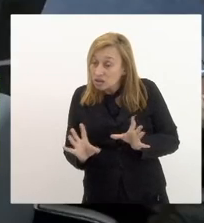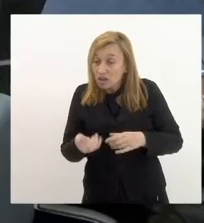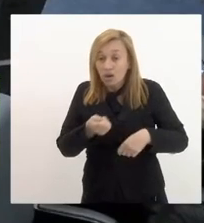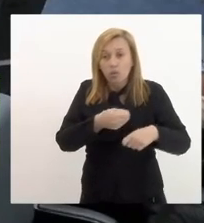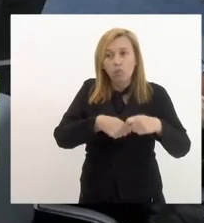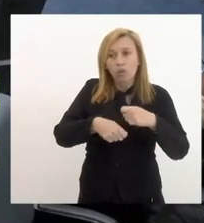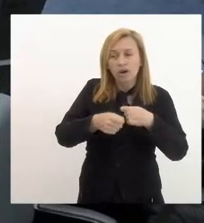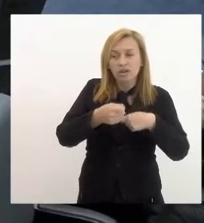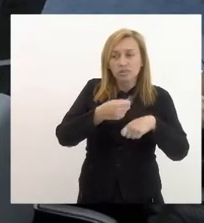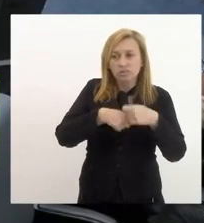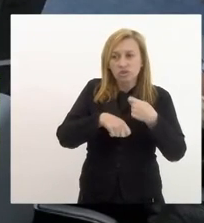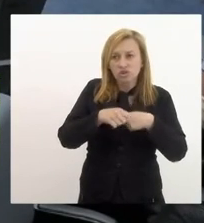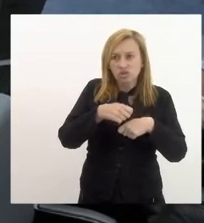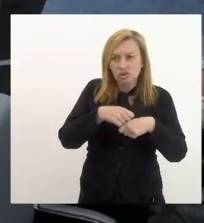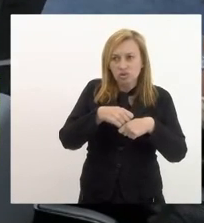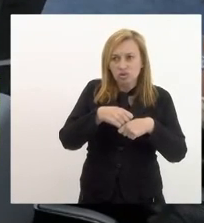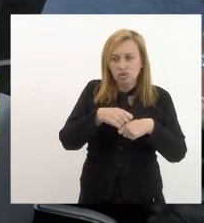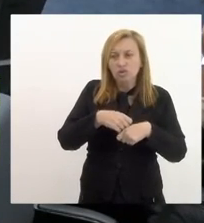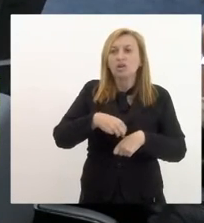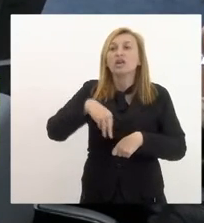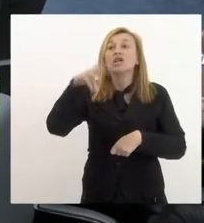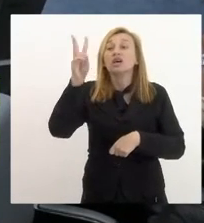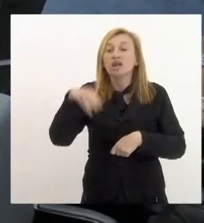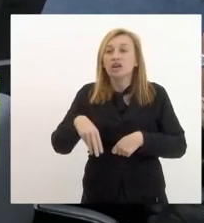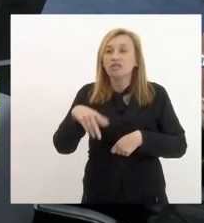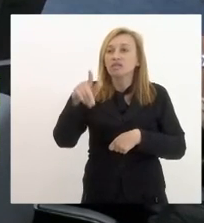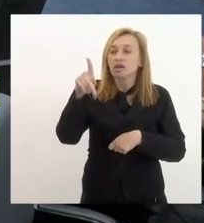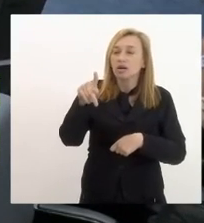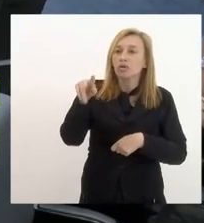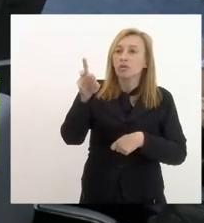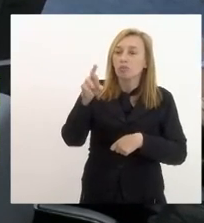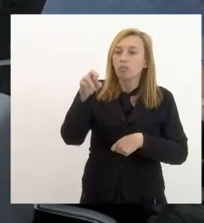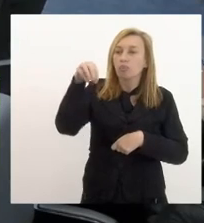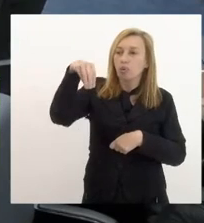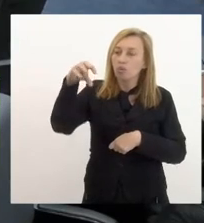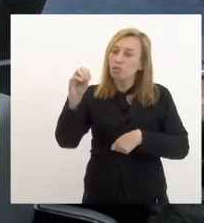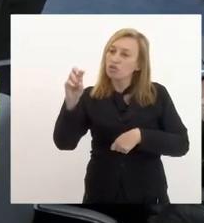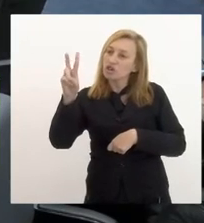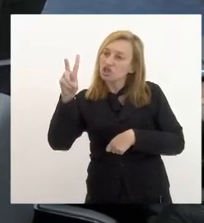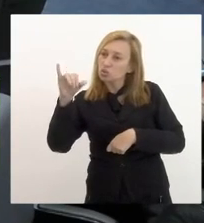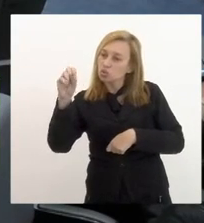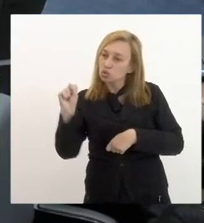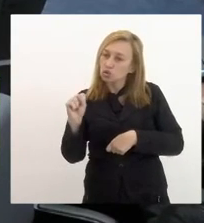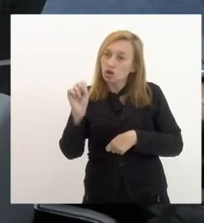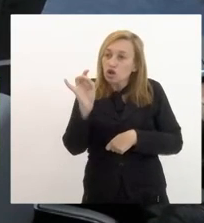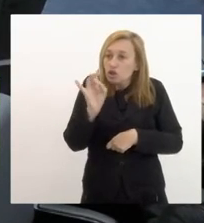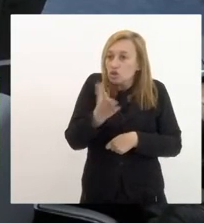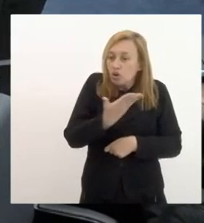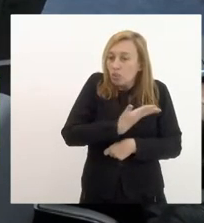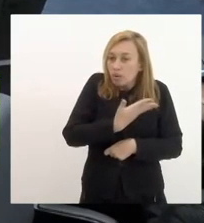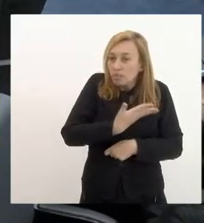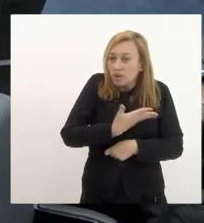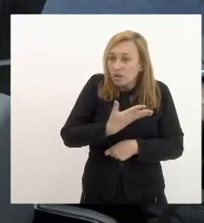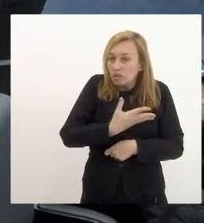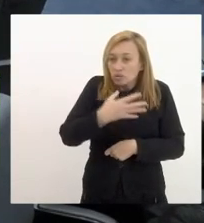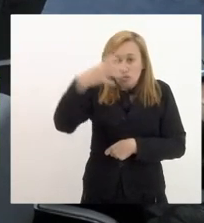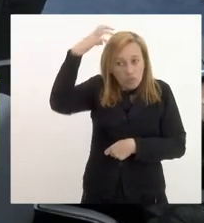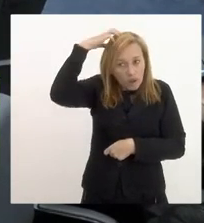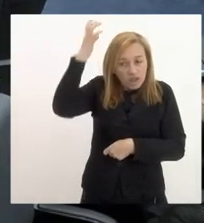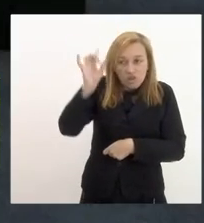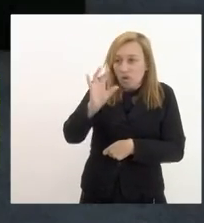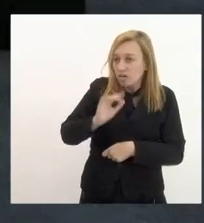administrador quem vai ser promovido Na verdade só não só vão ser promovidos os amigos do